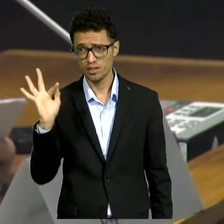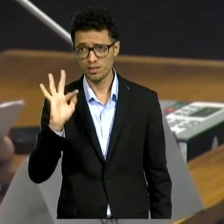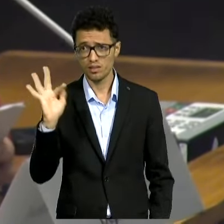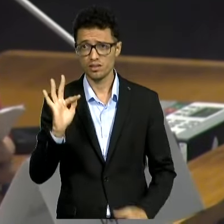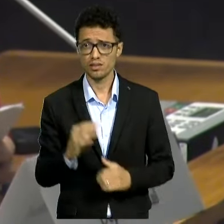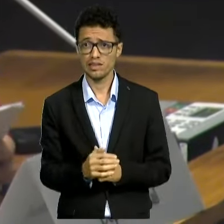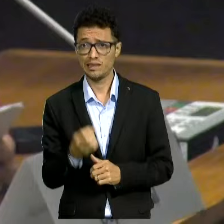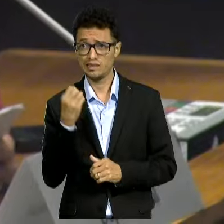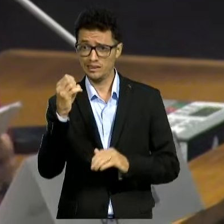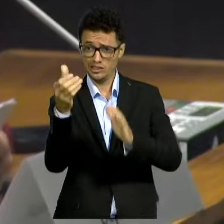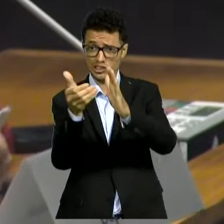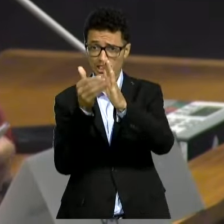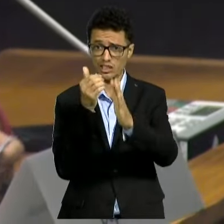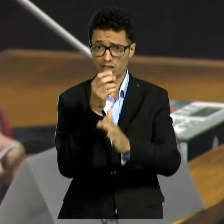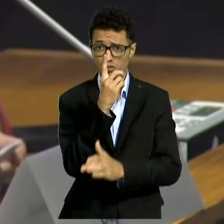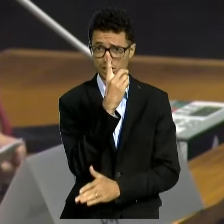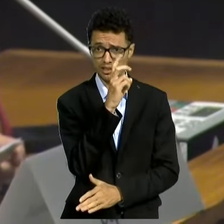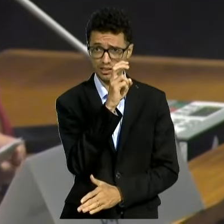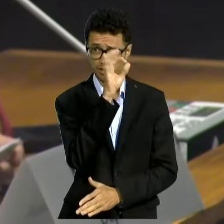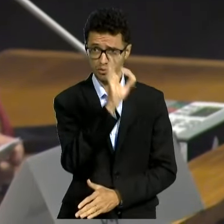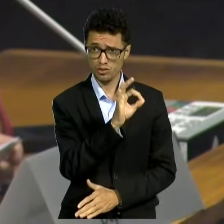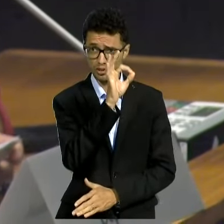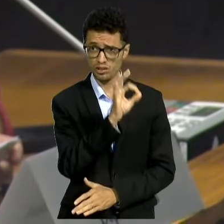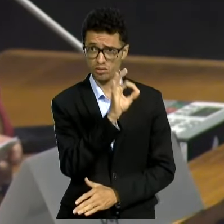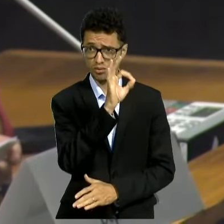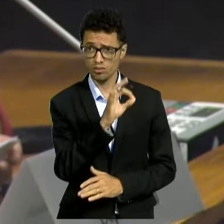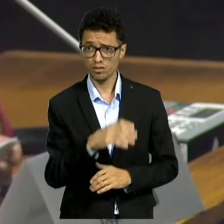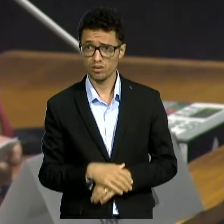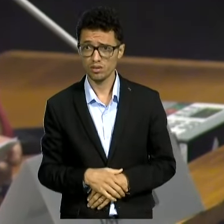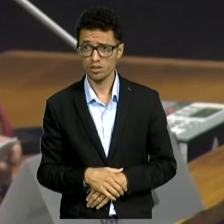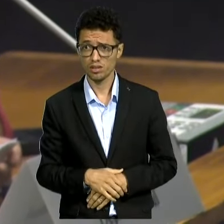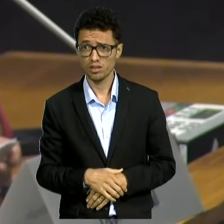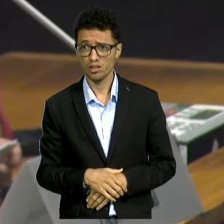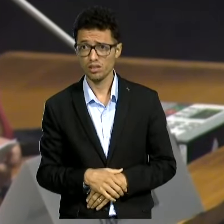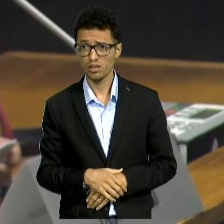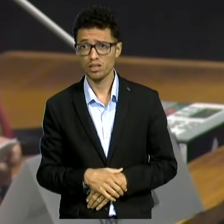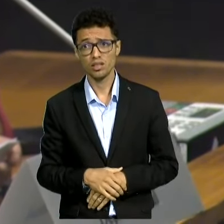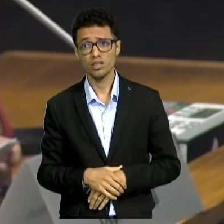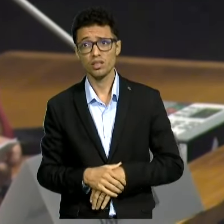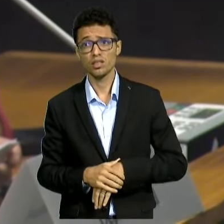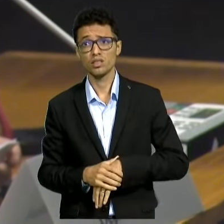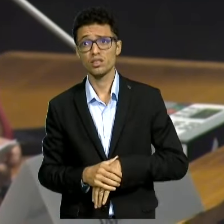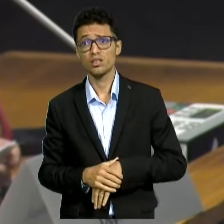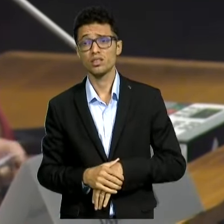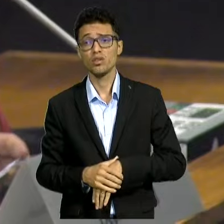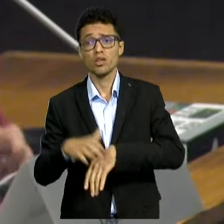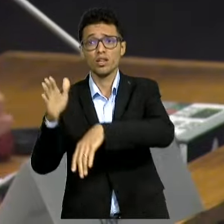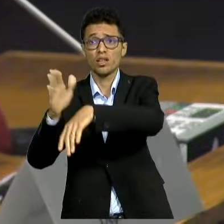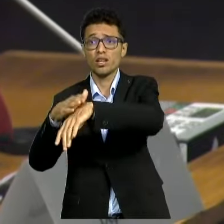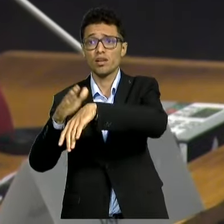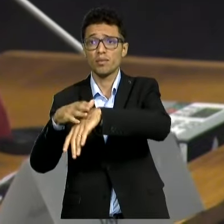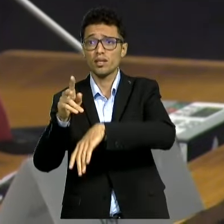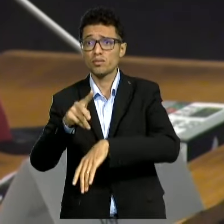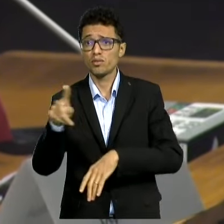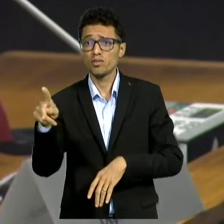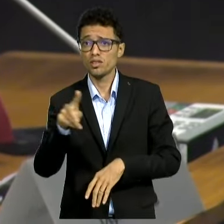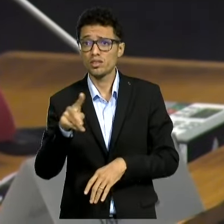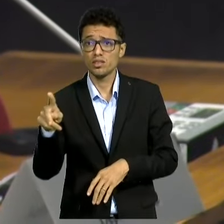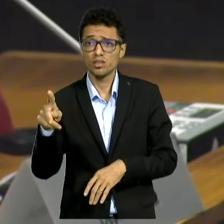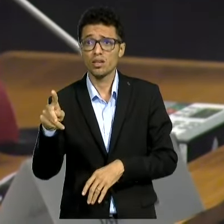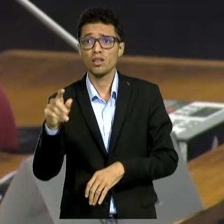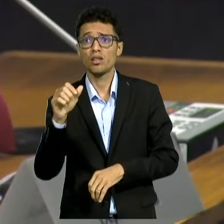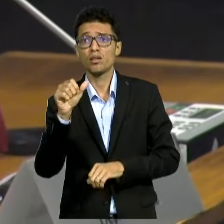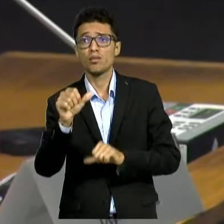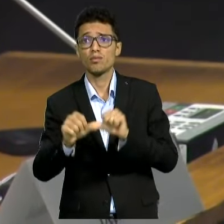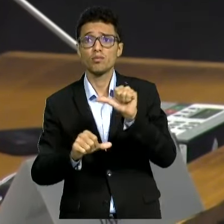retido os 15%, então cabe aos professores mudar a direção,